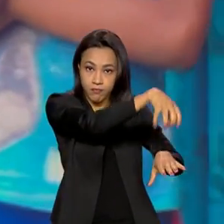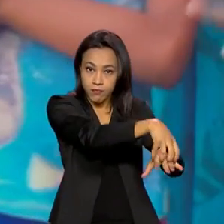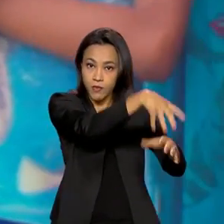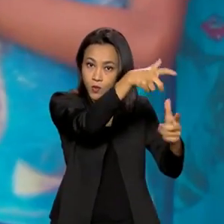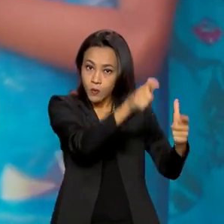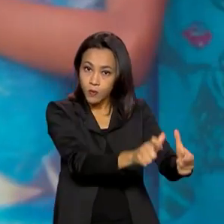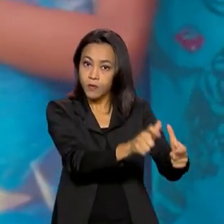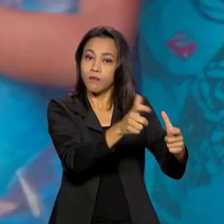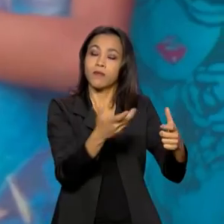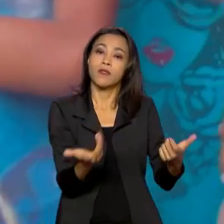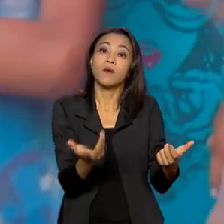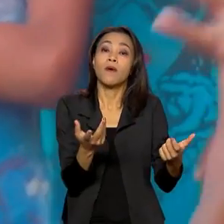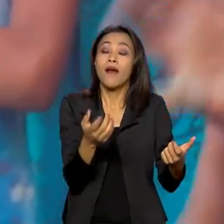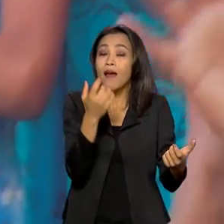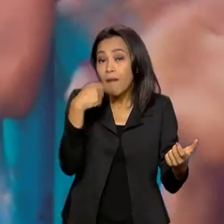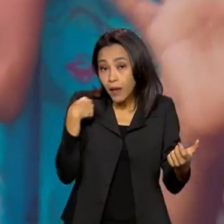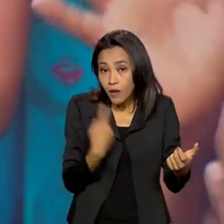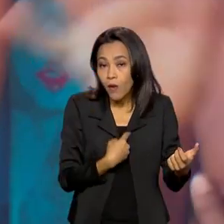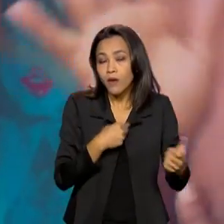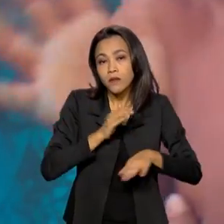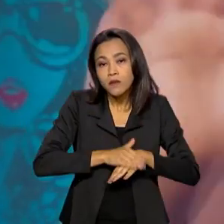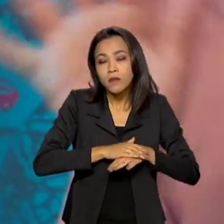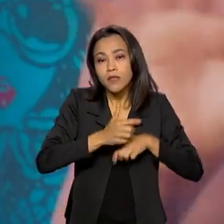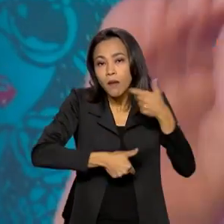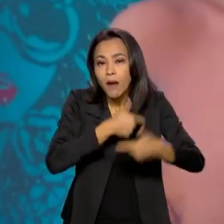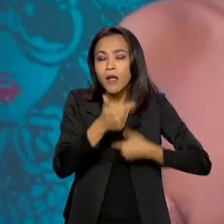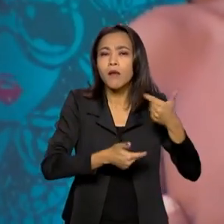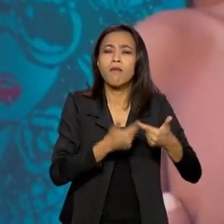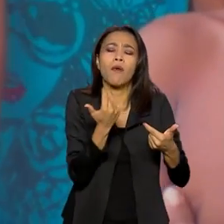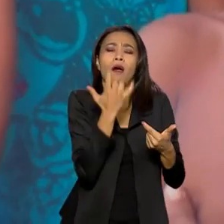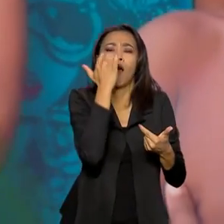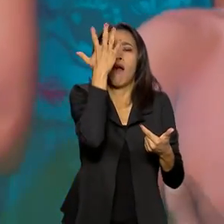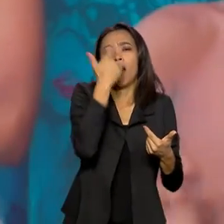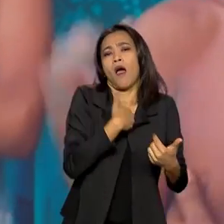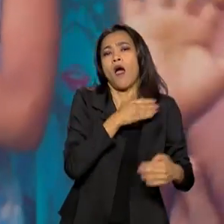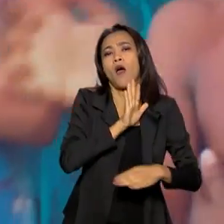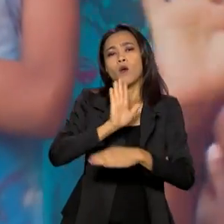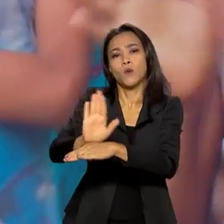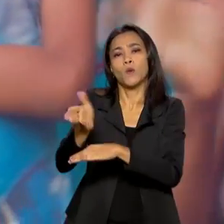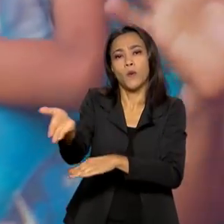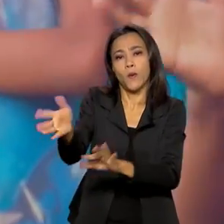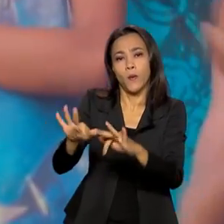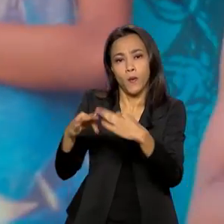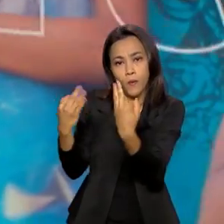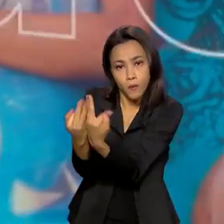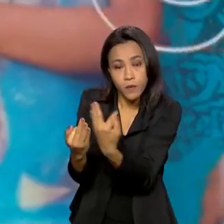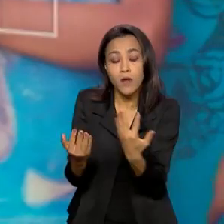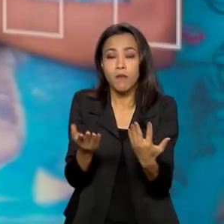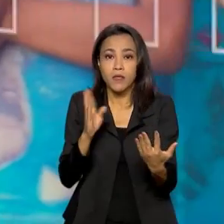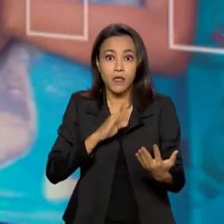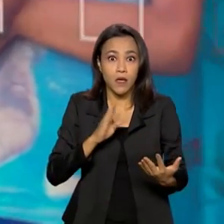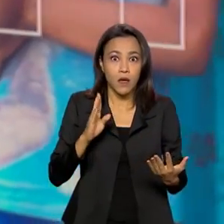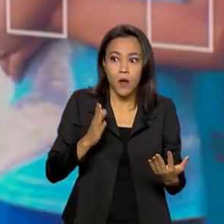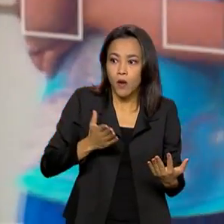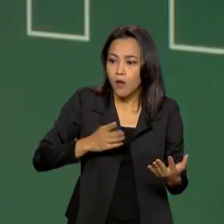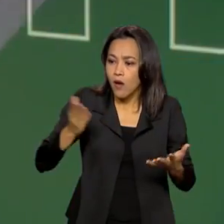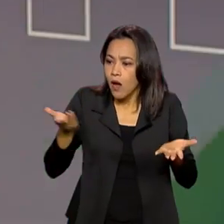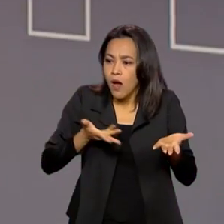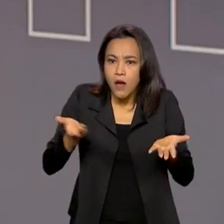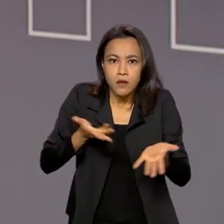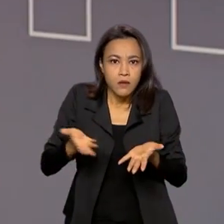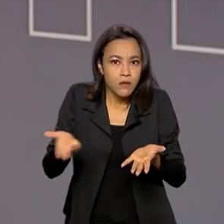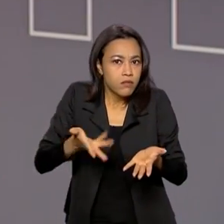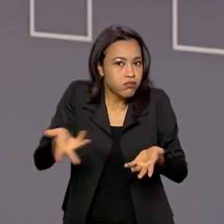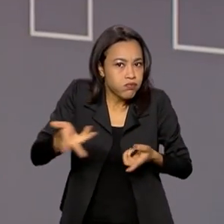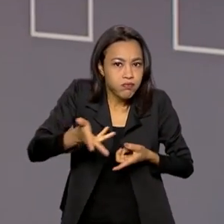facilitando a vida dessas famílias situação de vulnerabilidade social aprimorando o processo de atendimento dos Municípios trazendo maior